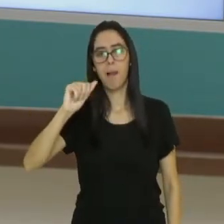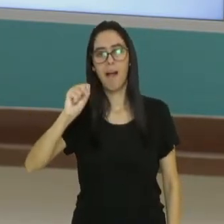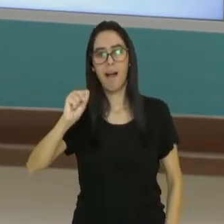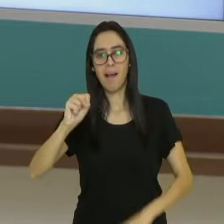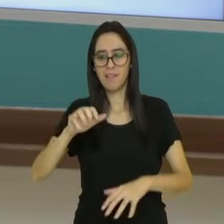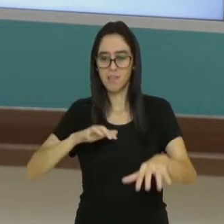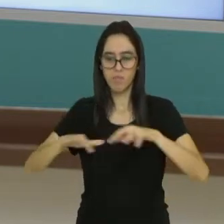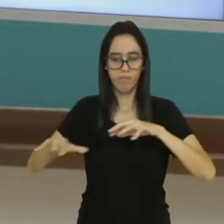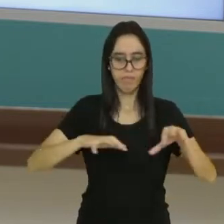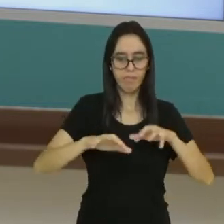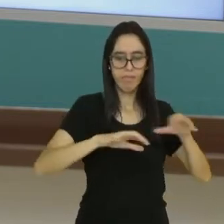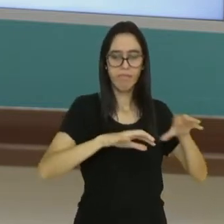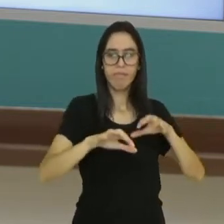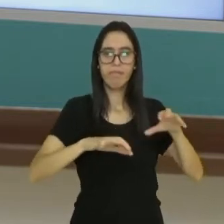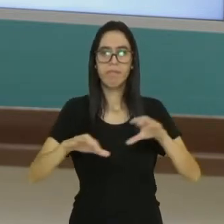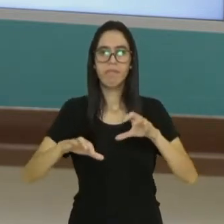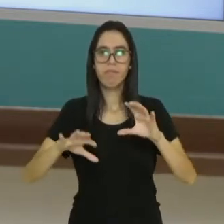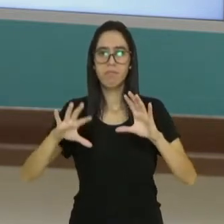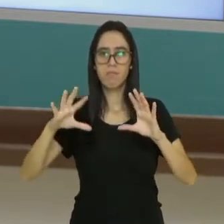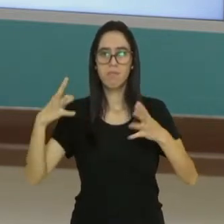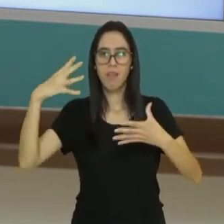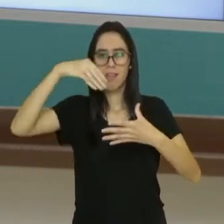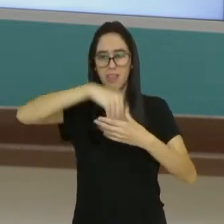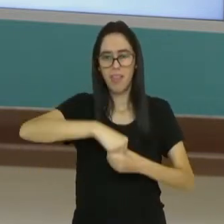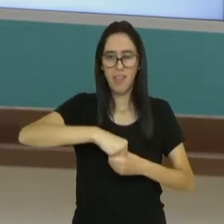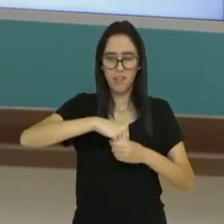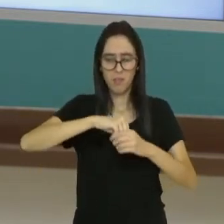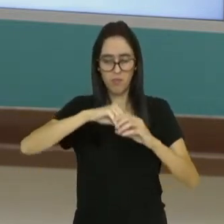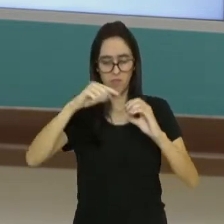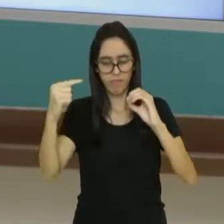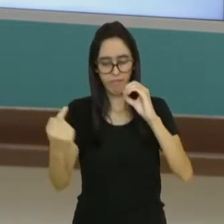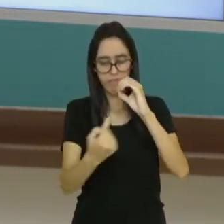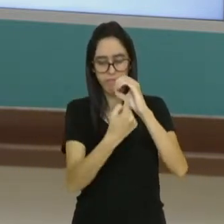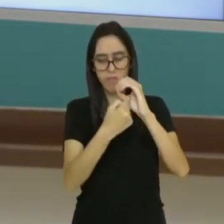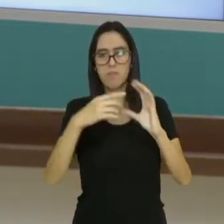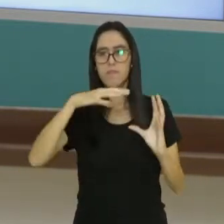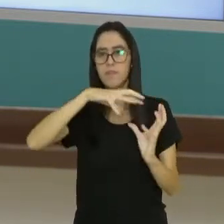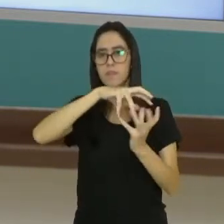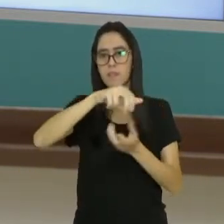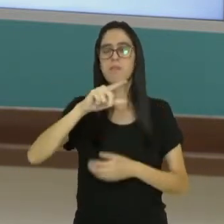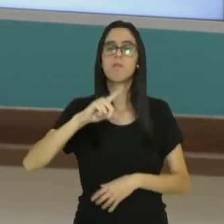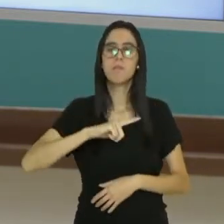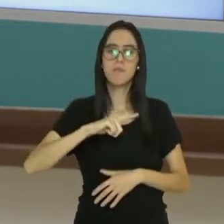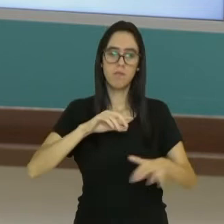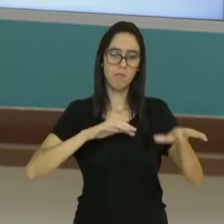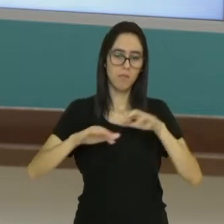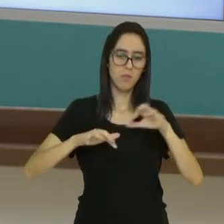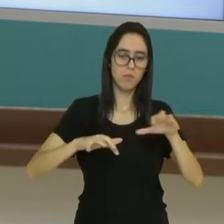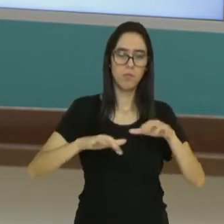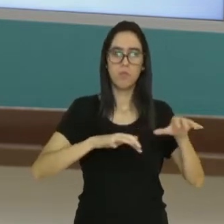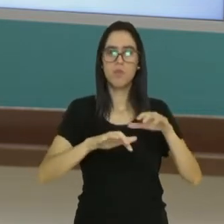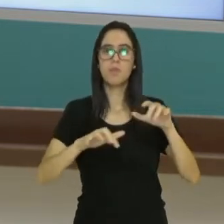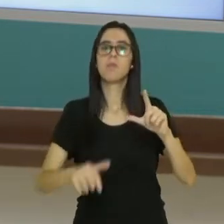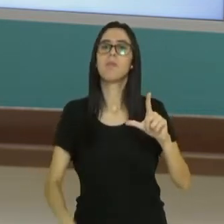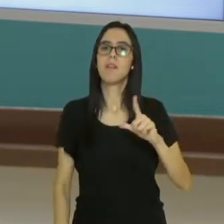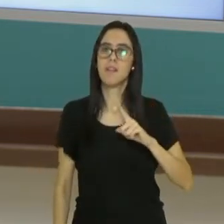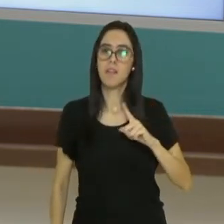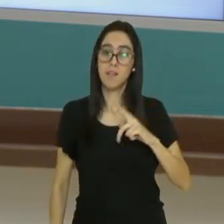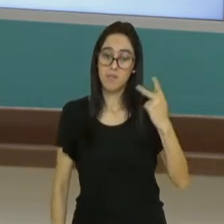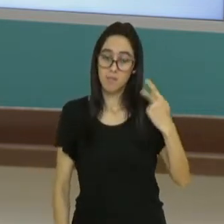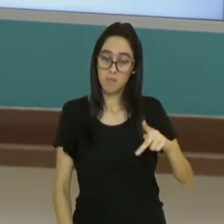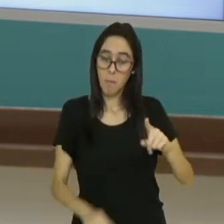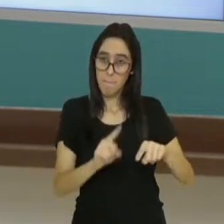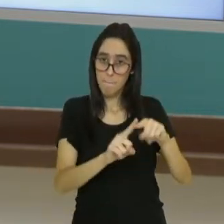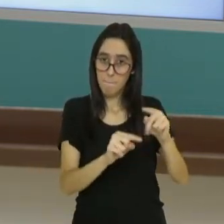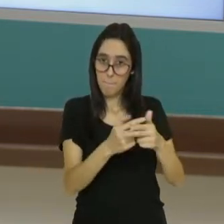placas tectônicas que formam a crosta, esses pedaços da crosta, se movimentem. Então, o material que está no